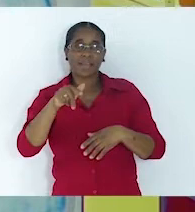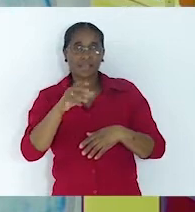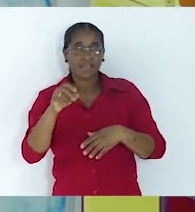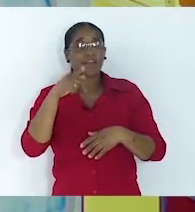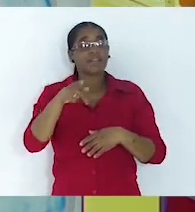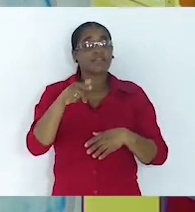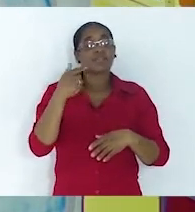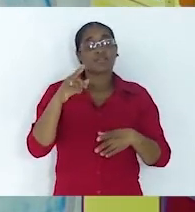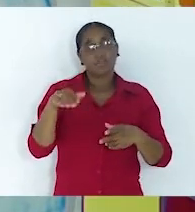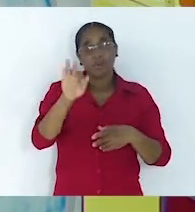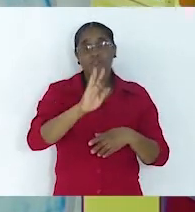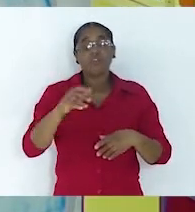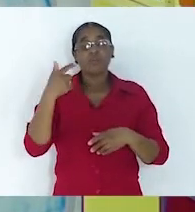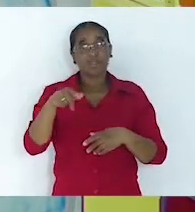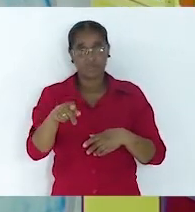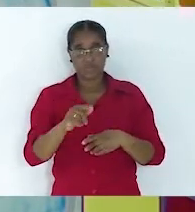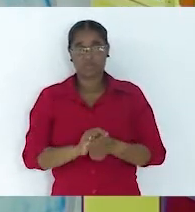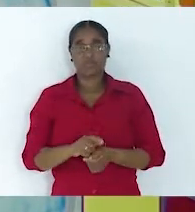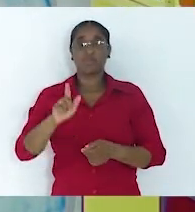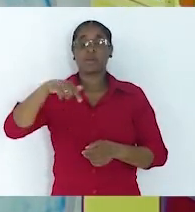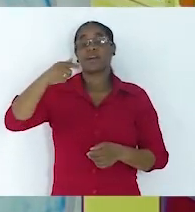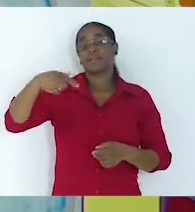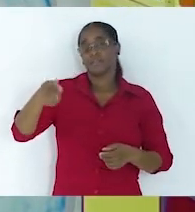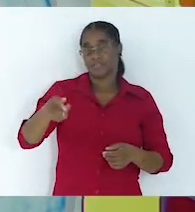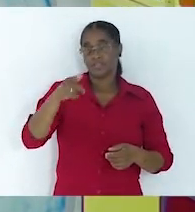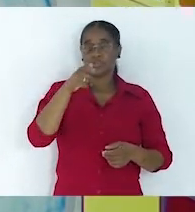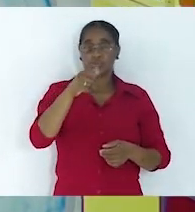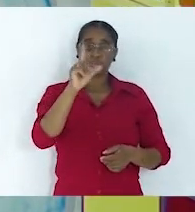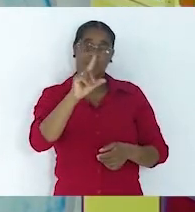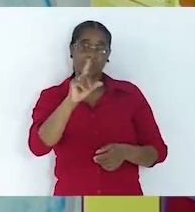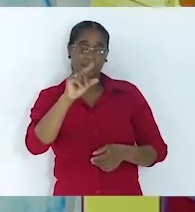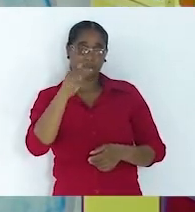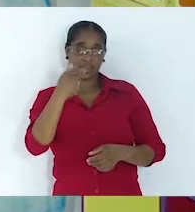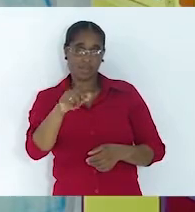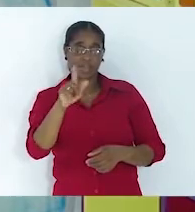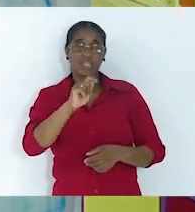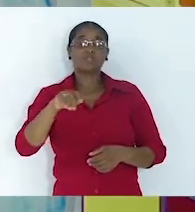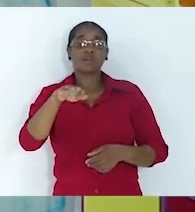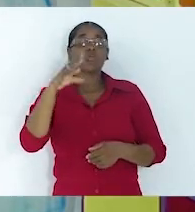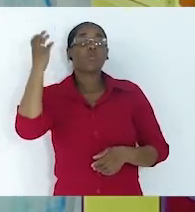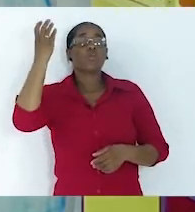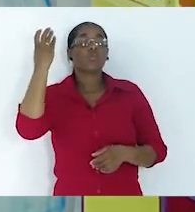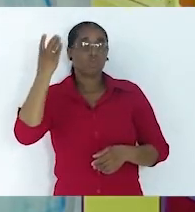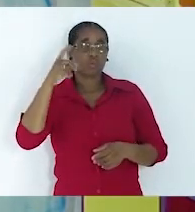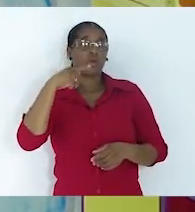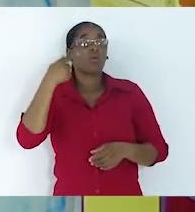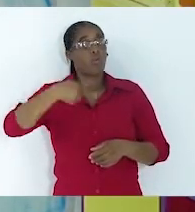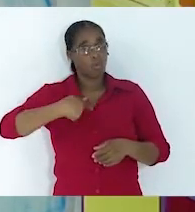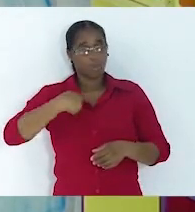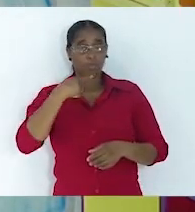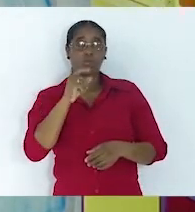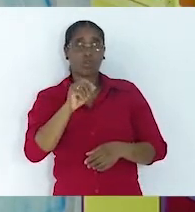de ter isto. Para além desses, tu tens também o espaço cultural. O próprio nome diz cultural.